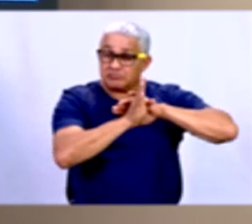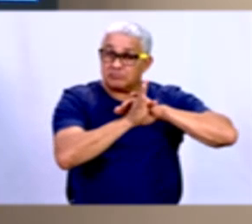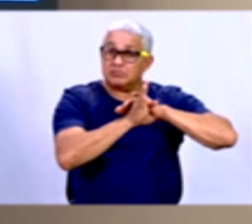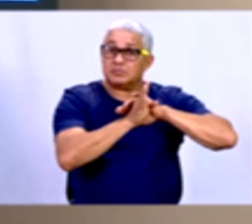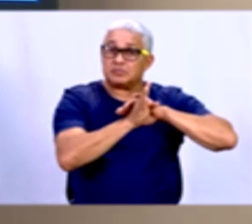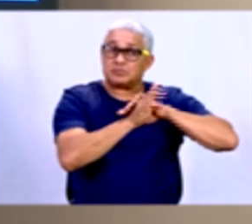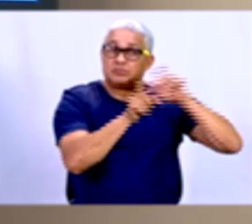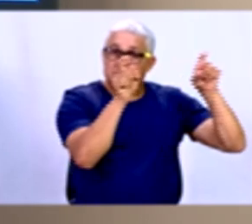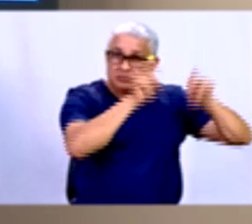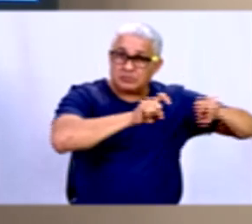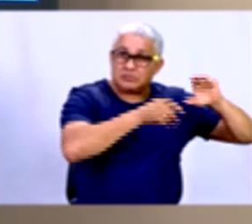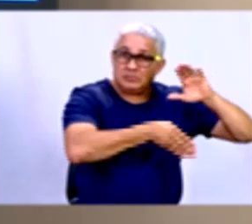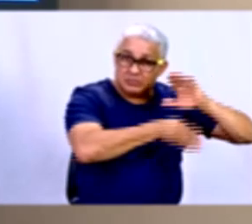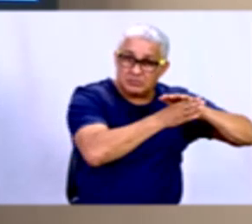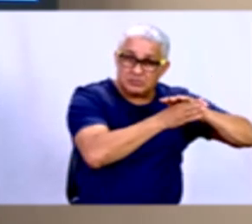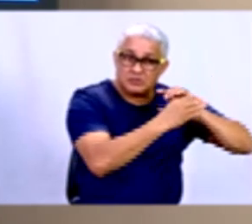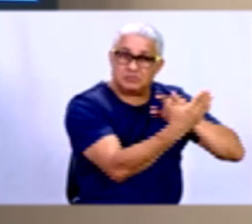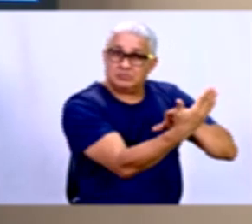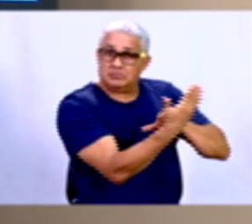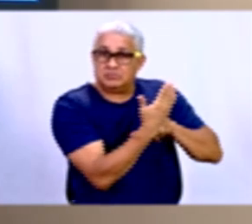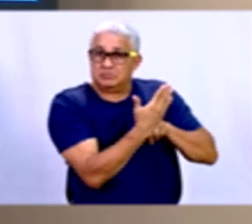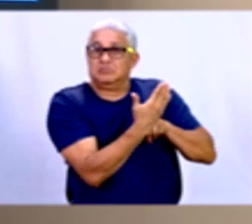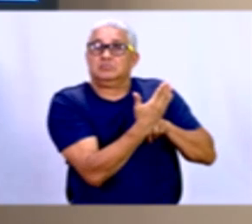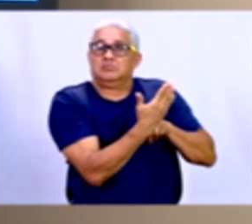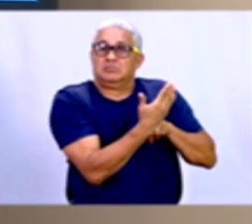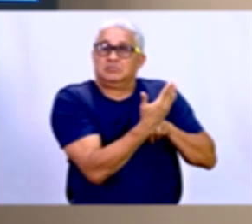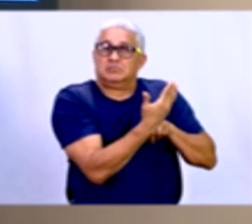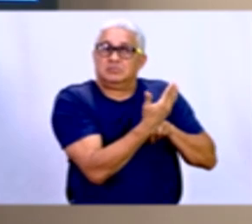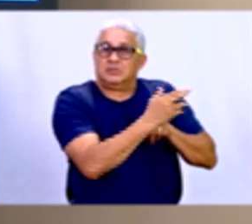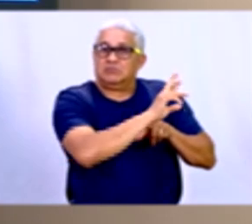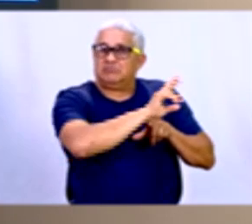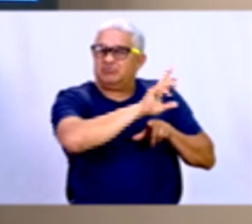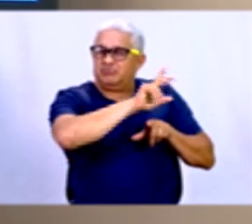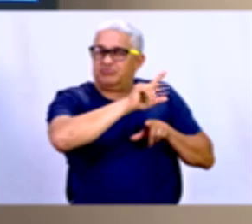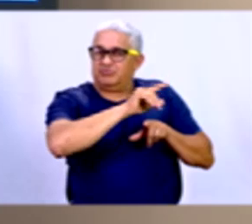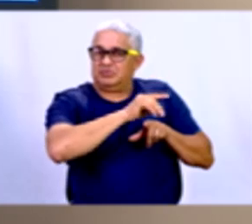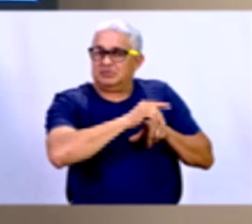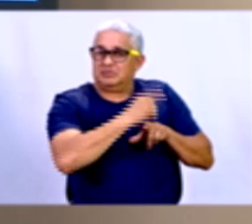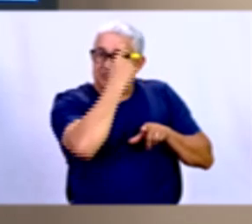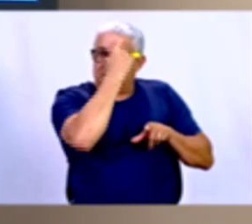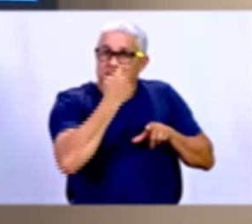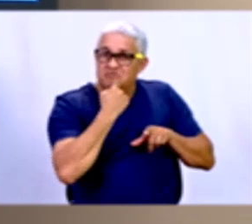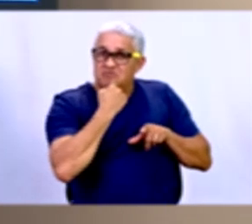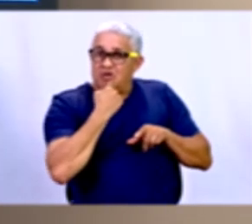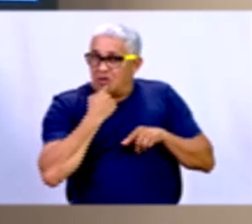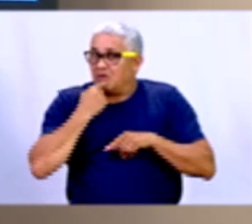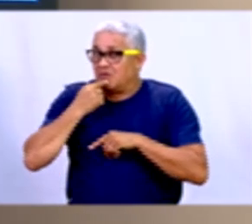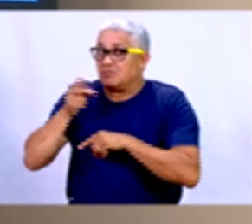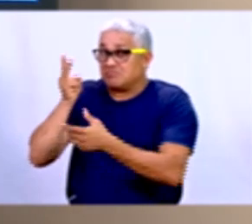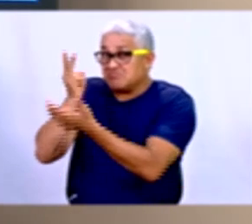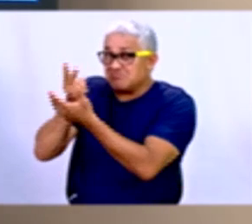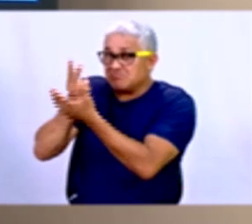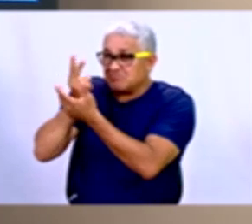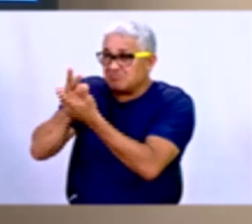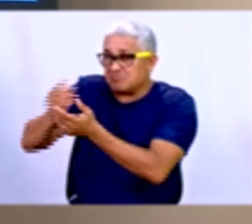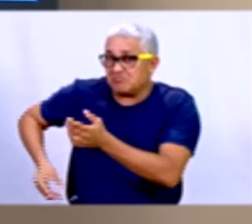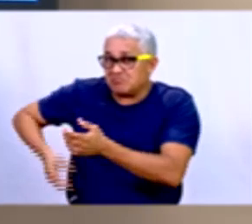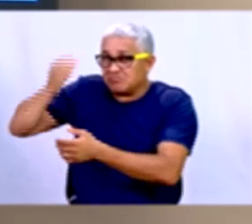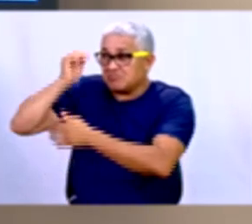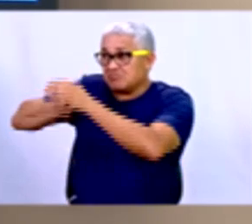pelo computador, ele te mostra uma cara. Quando você entra no site através do